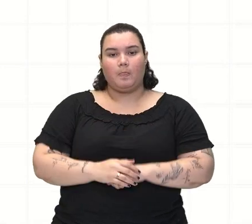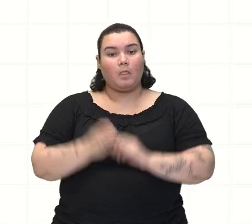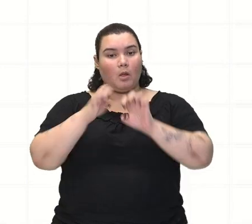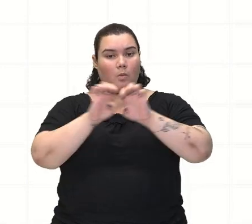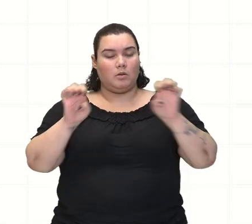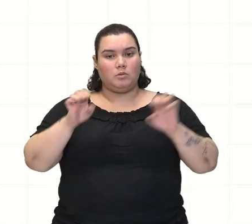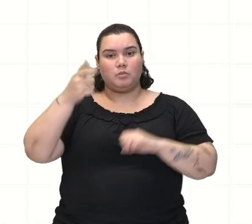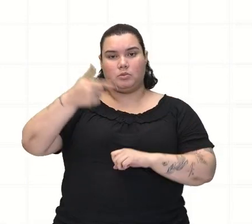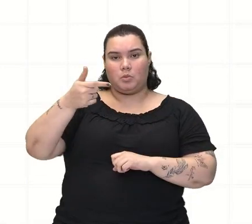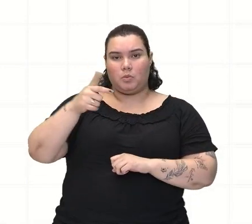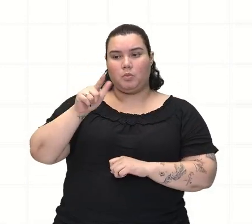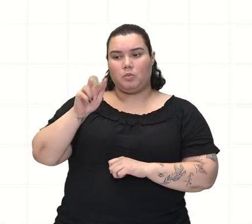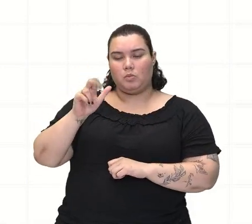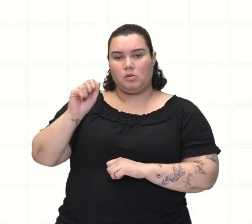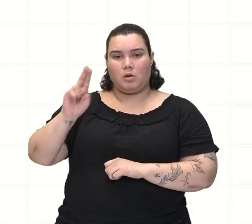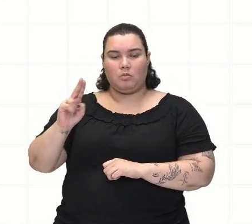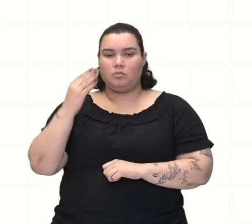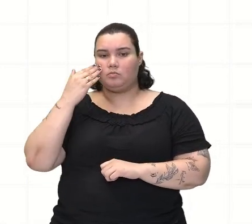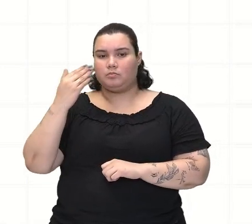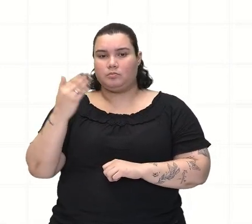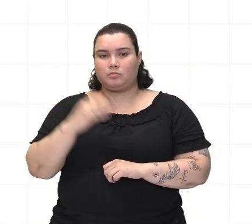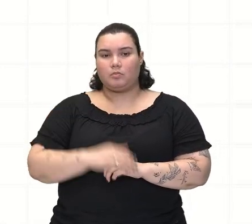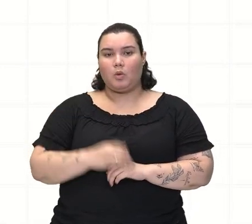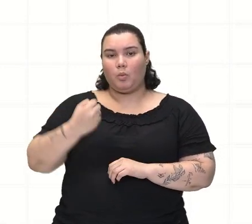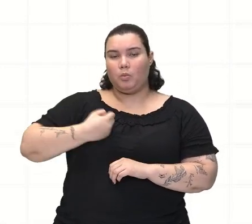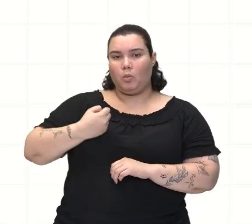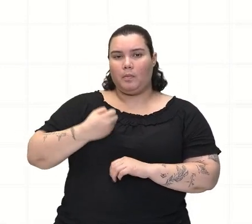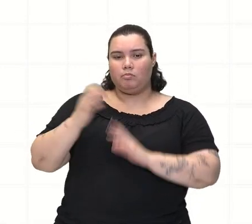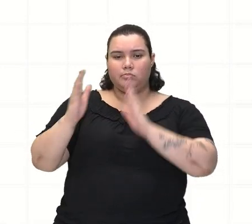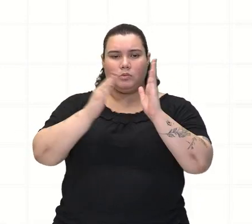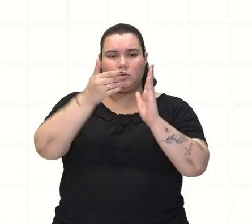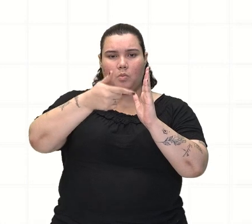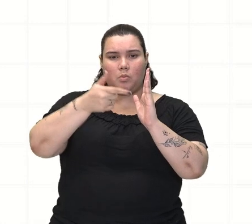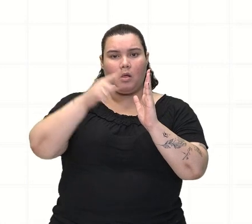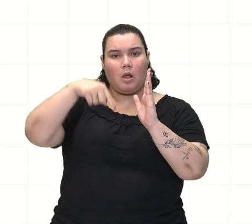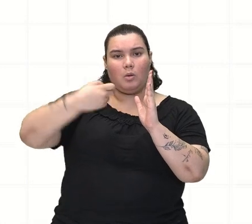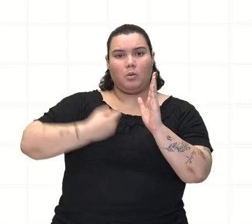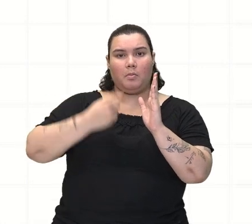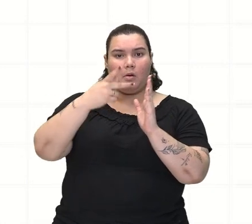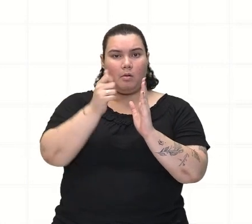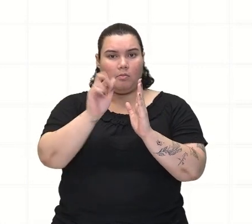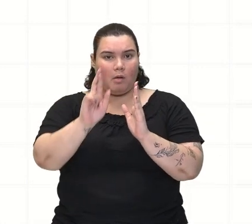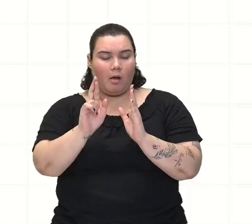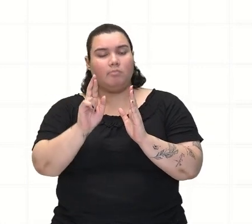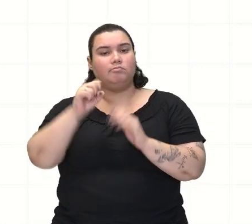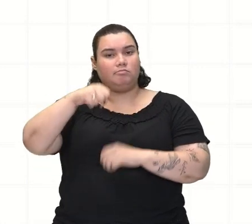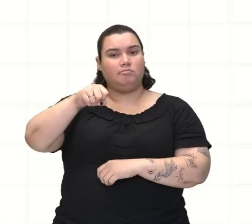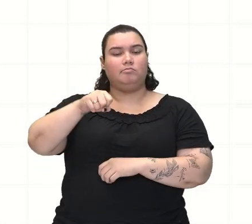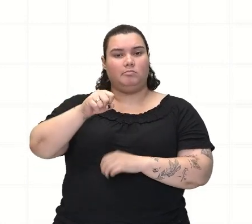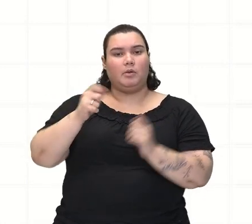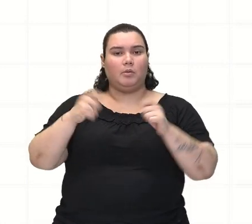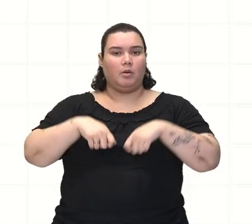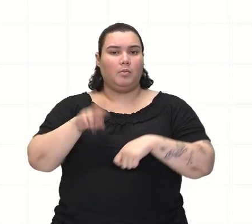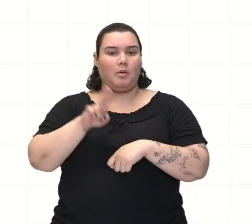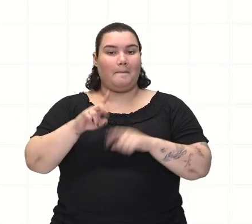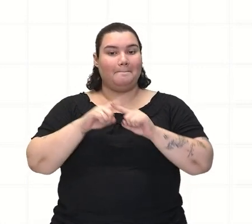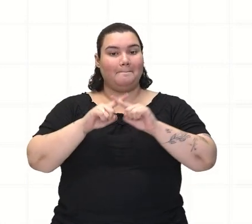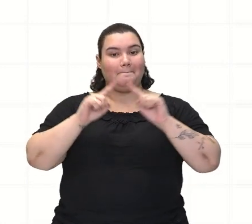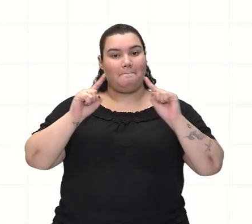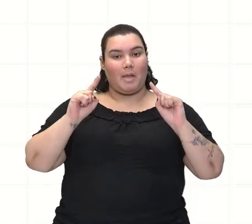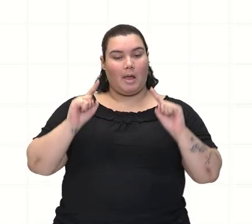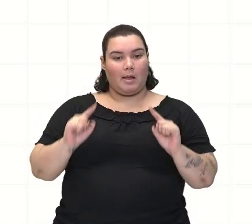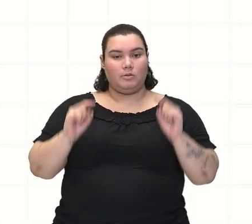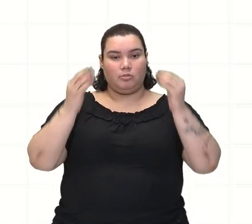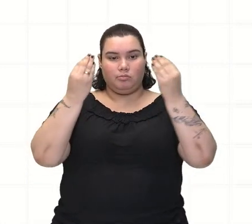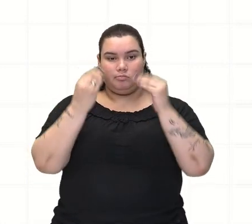grau. Observe se o segundo termo é par. Professor, o segundo termo é par. Só que se eu escrever isso aqui,